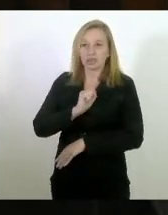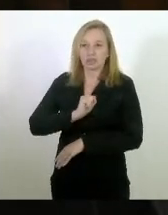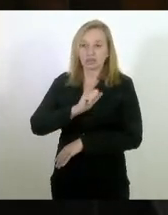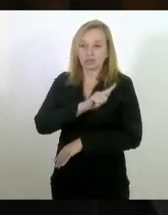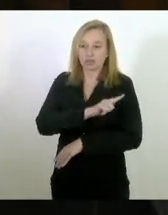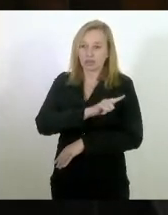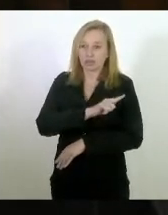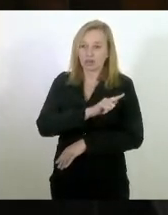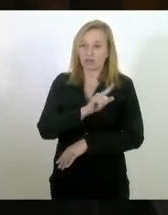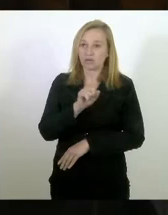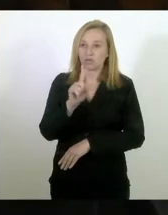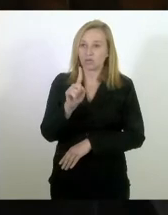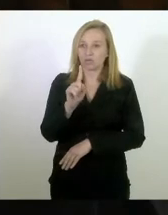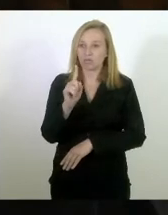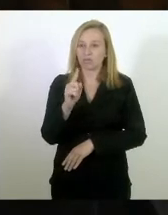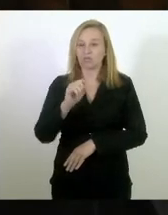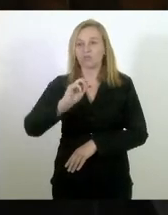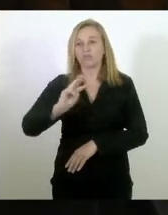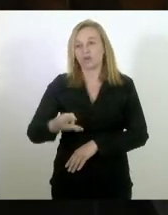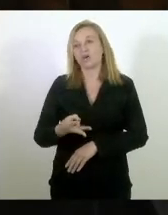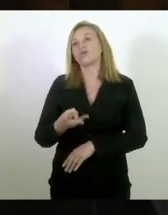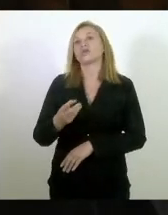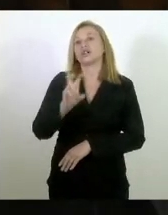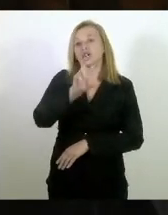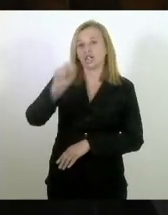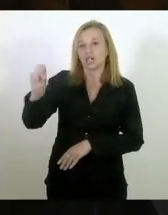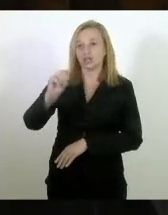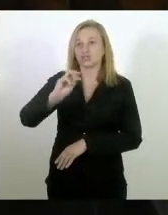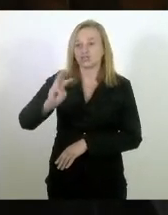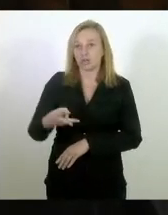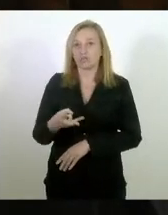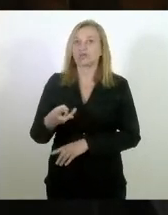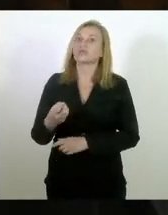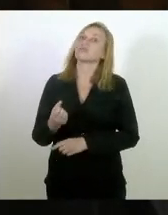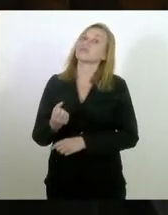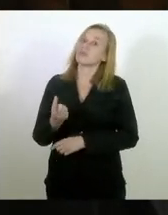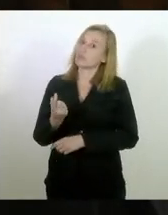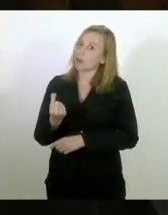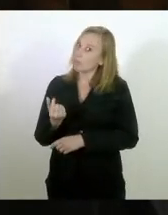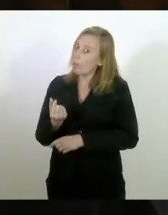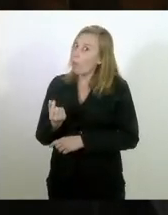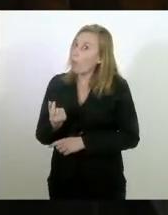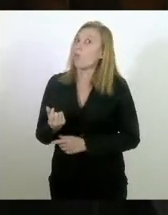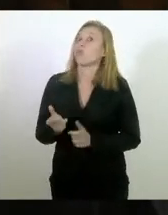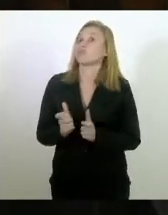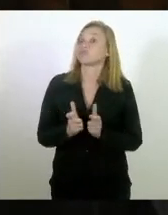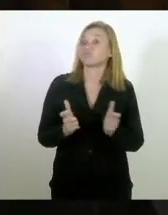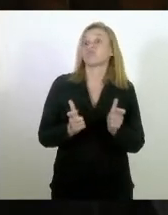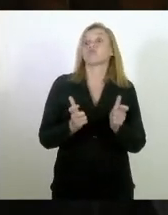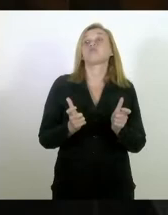aproximadamente um bilhão dá um 500 milhões é muito é o